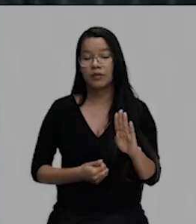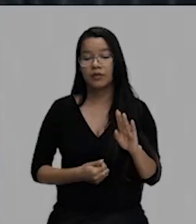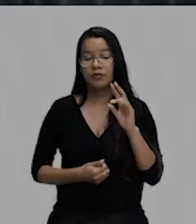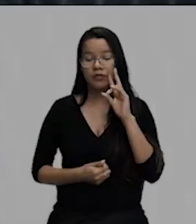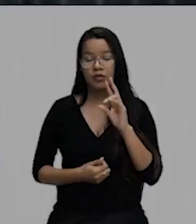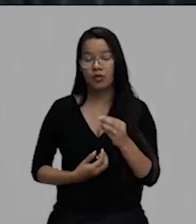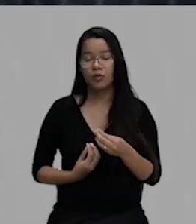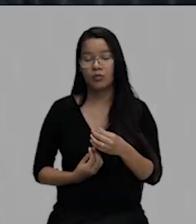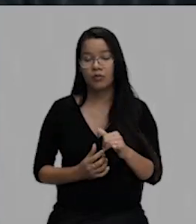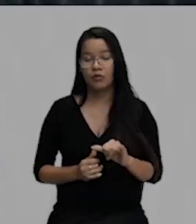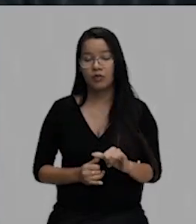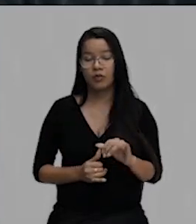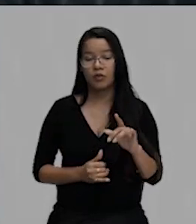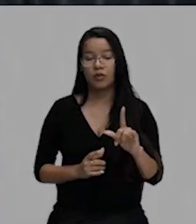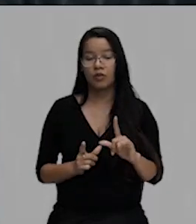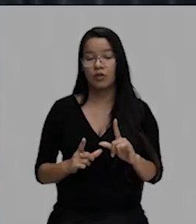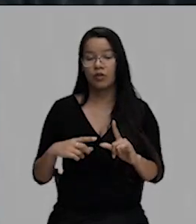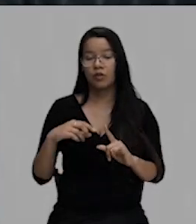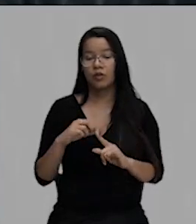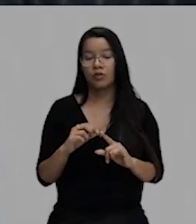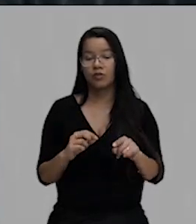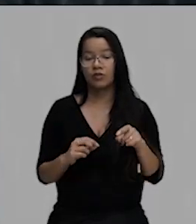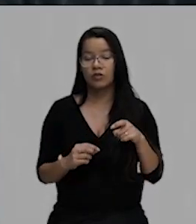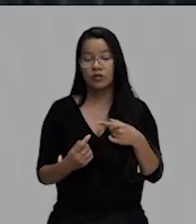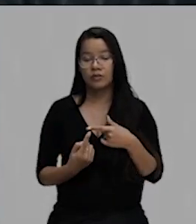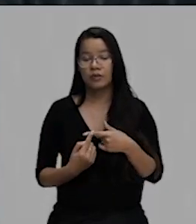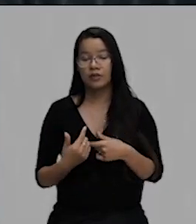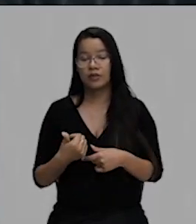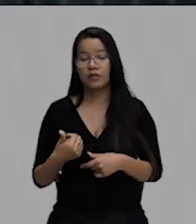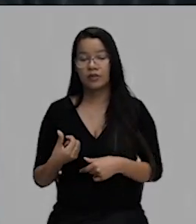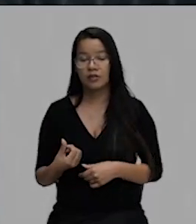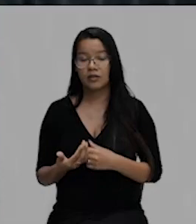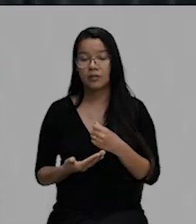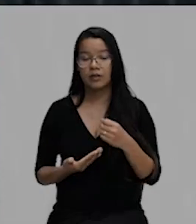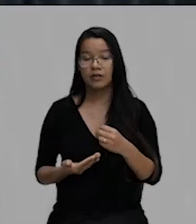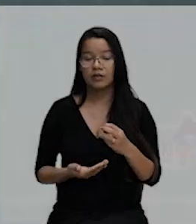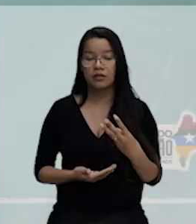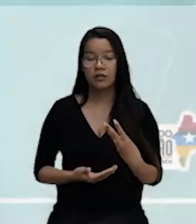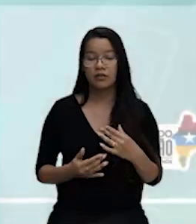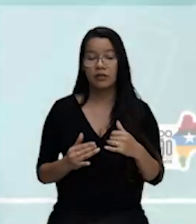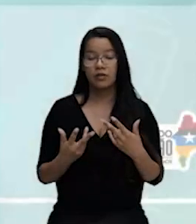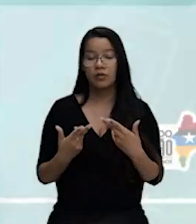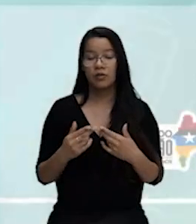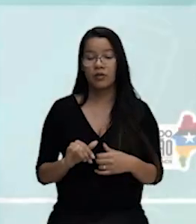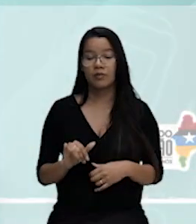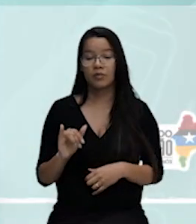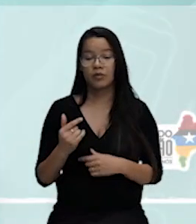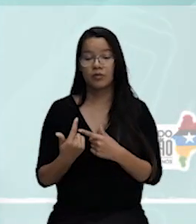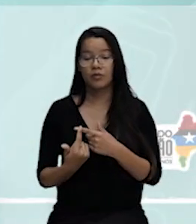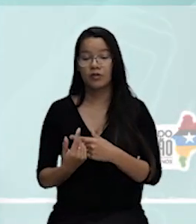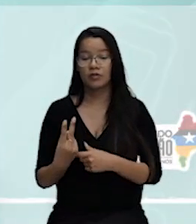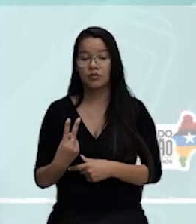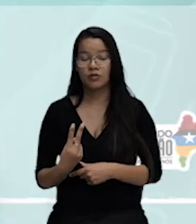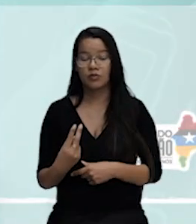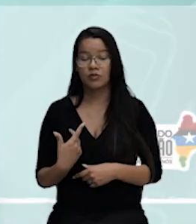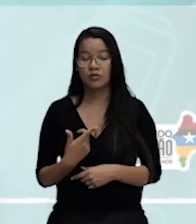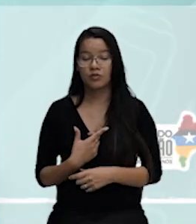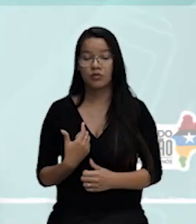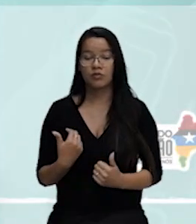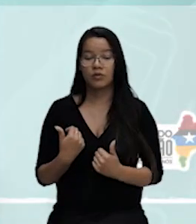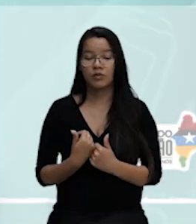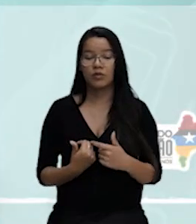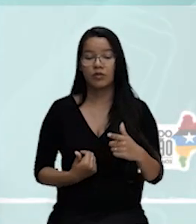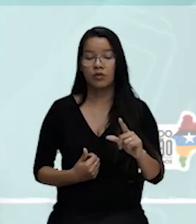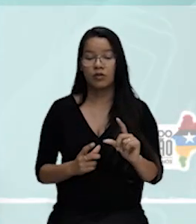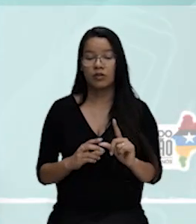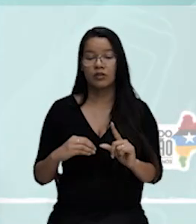como ficou. Log de x mais 16 na base 3 igual a y mais 2. Vamos substituir, ficou log